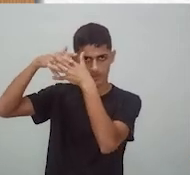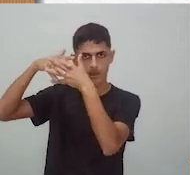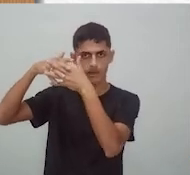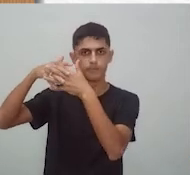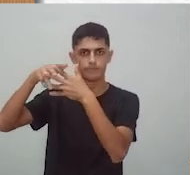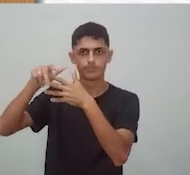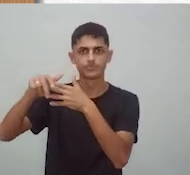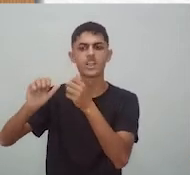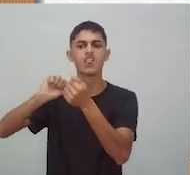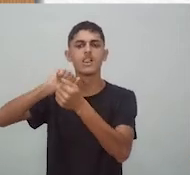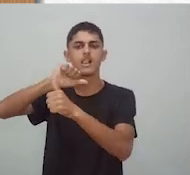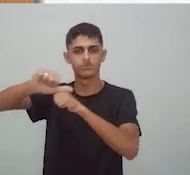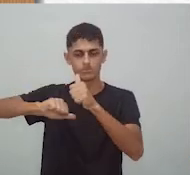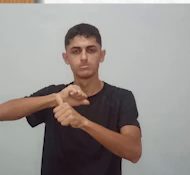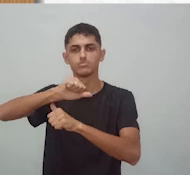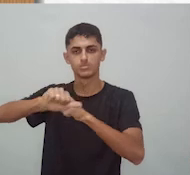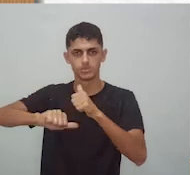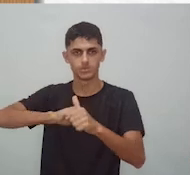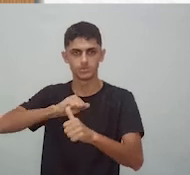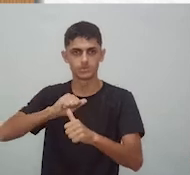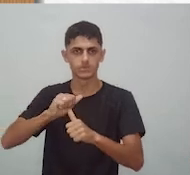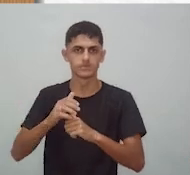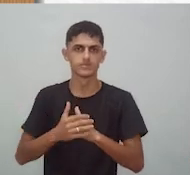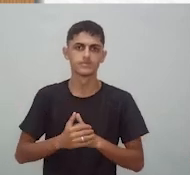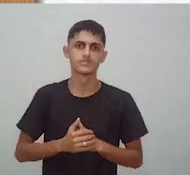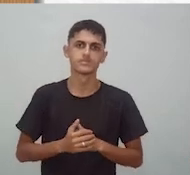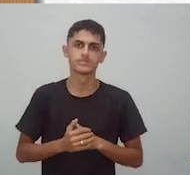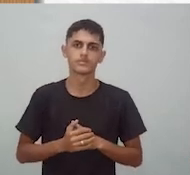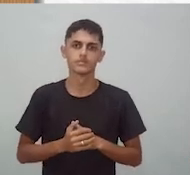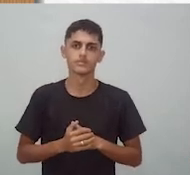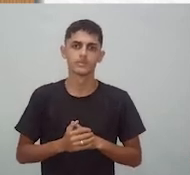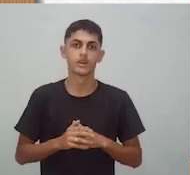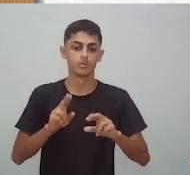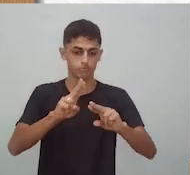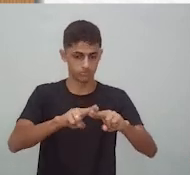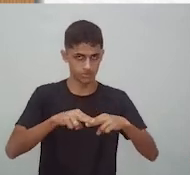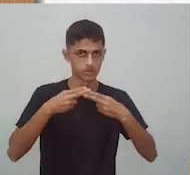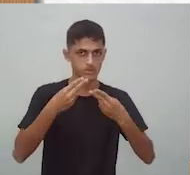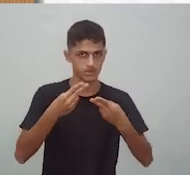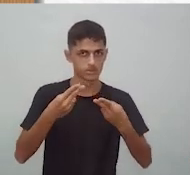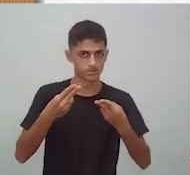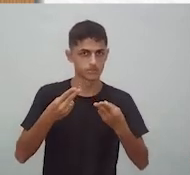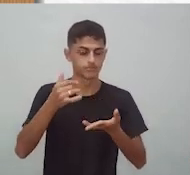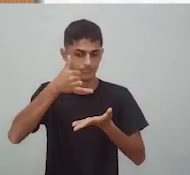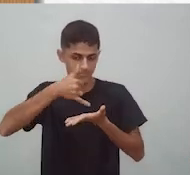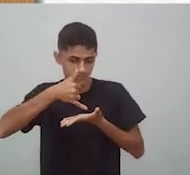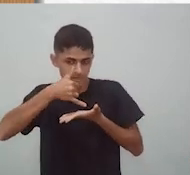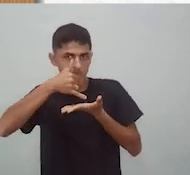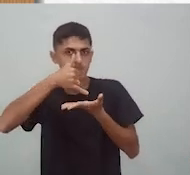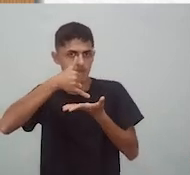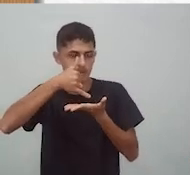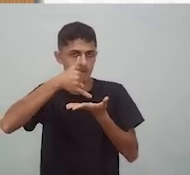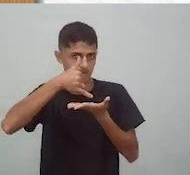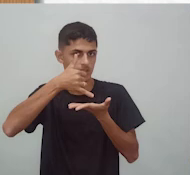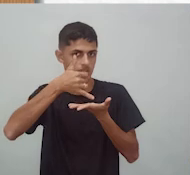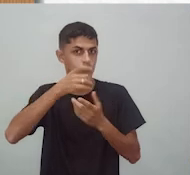efeitos dependem das regiões do encéfalo em que atuam. Então, as drogas, de modo geral, elas